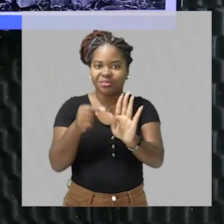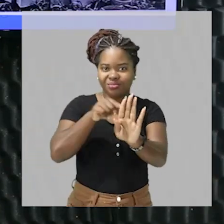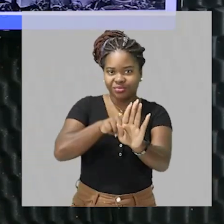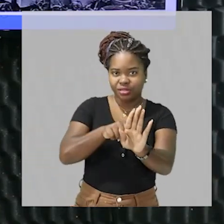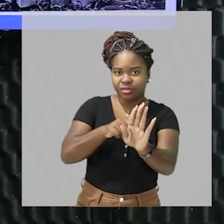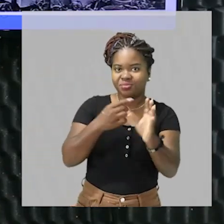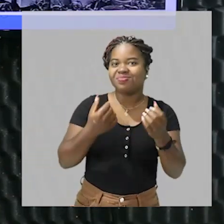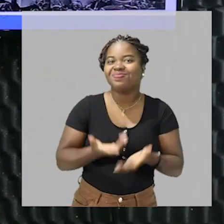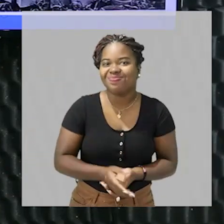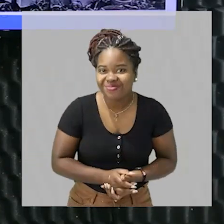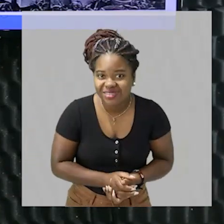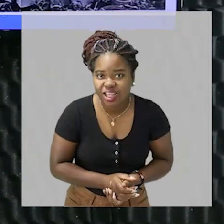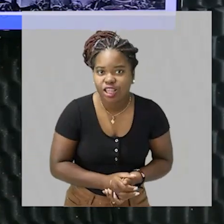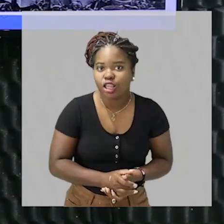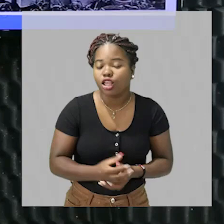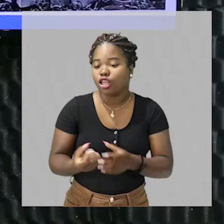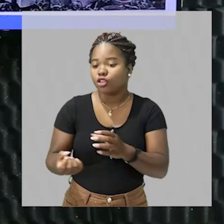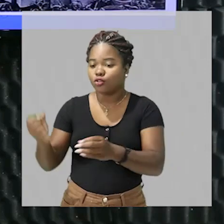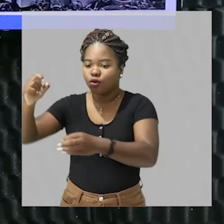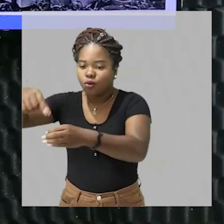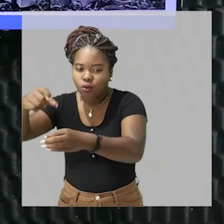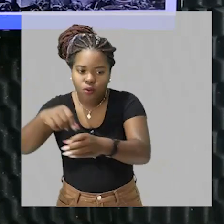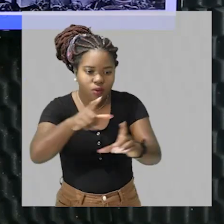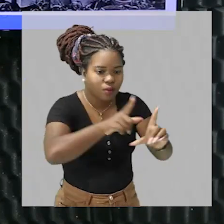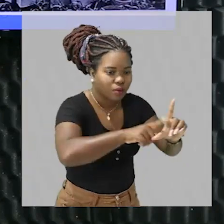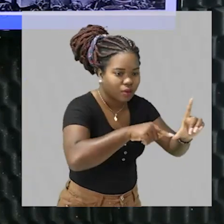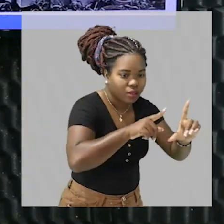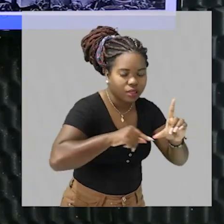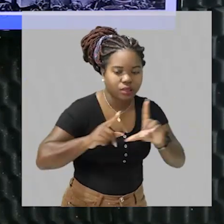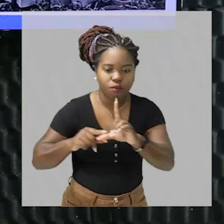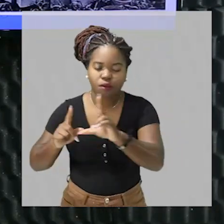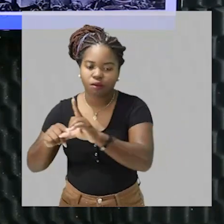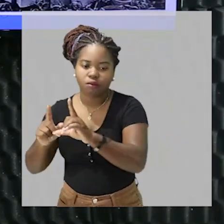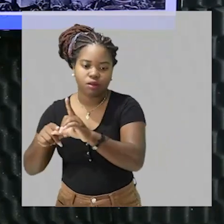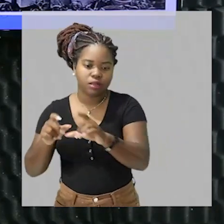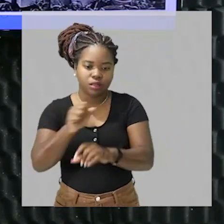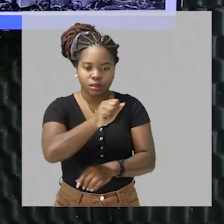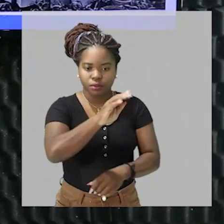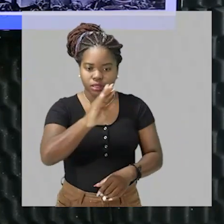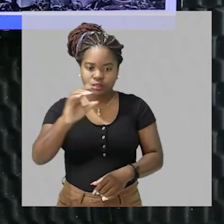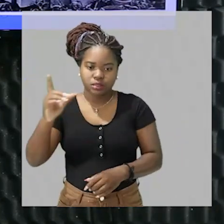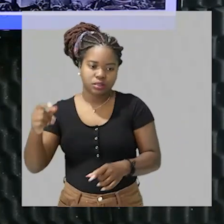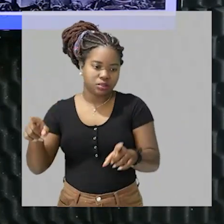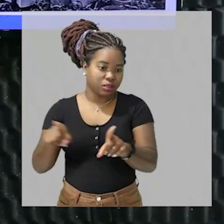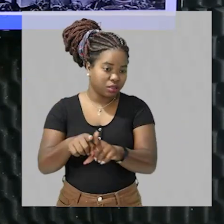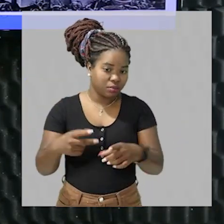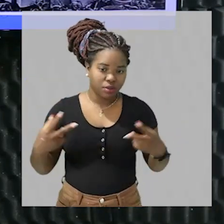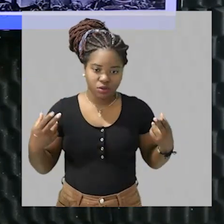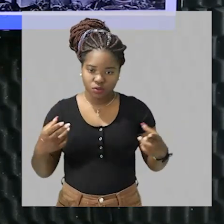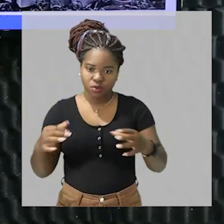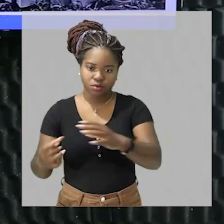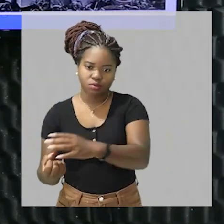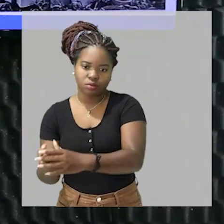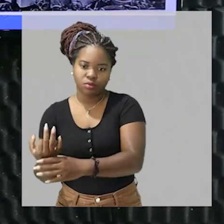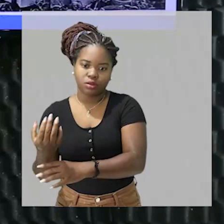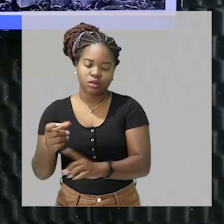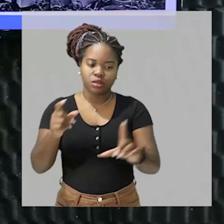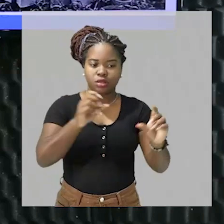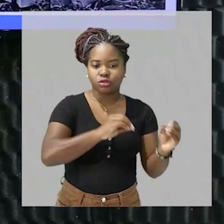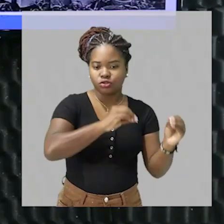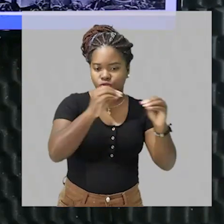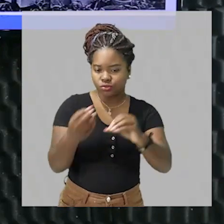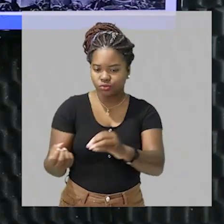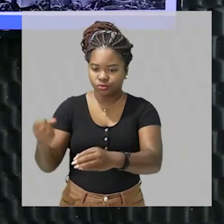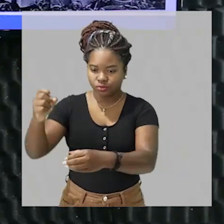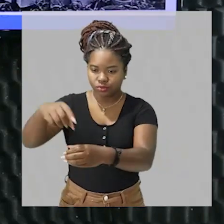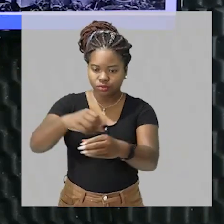plantando letras e ao mesmo tempo estou plantando flores, ervas ou coisa do tipo. Eu estou plantando ideias, porque na hora que eu monto